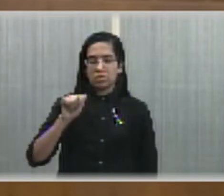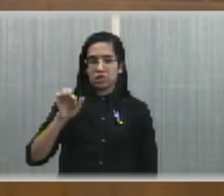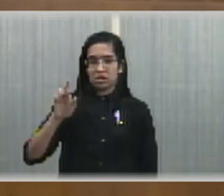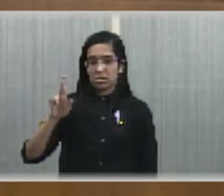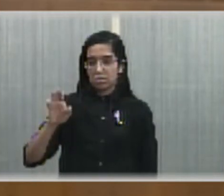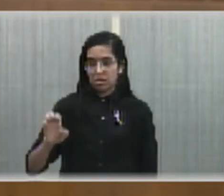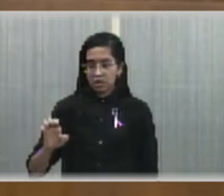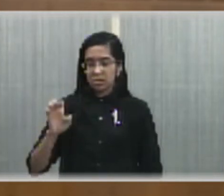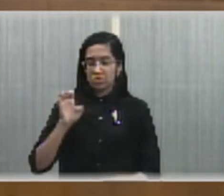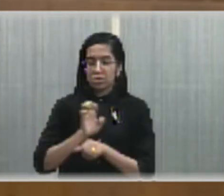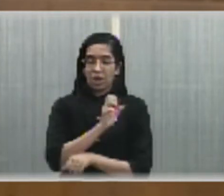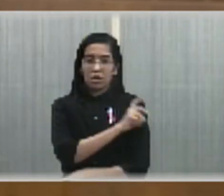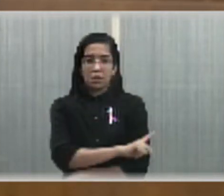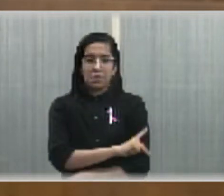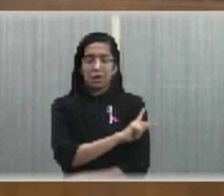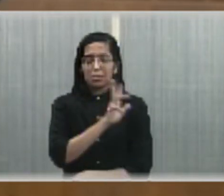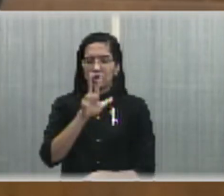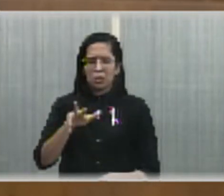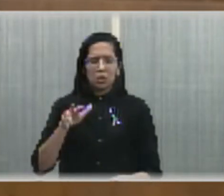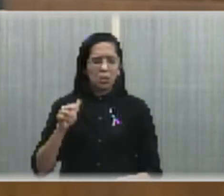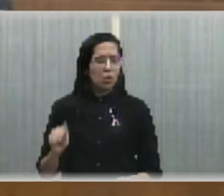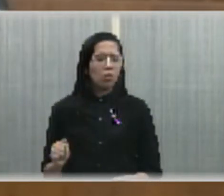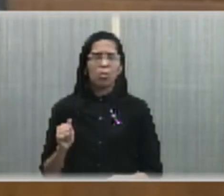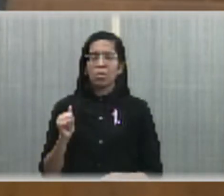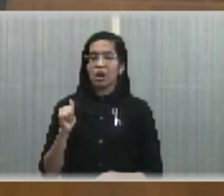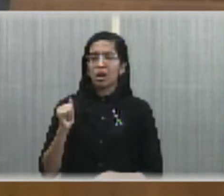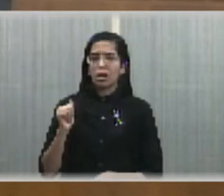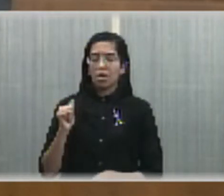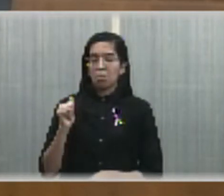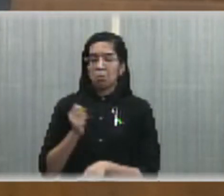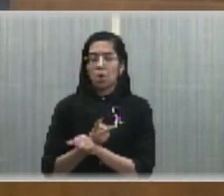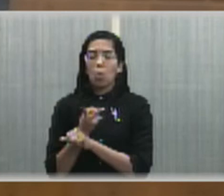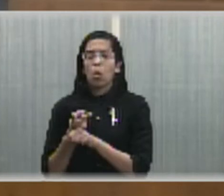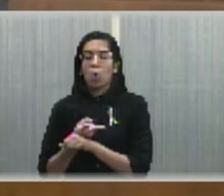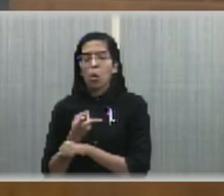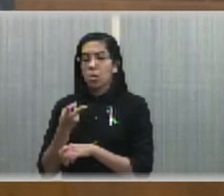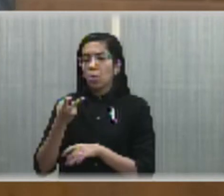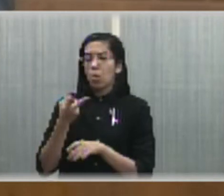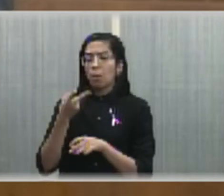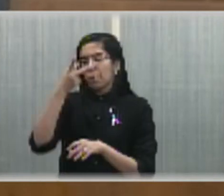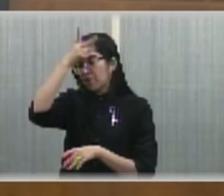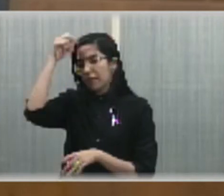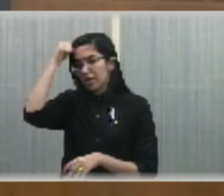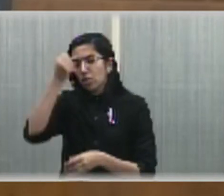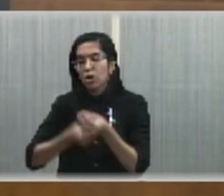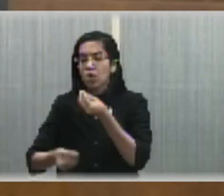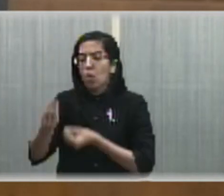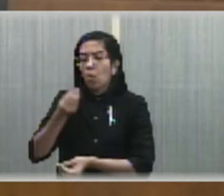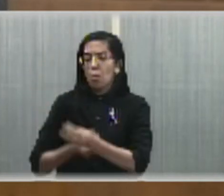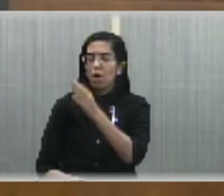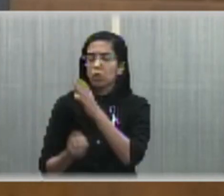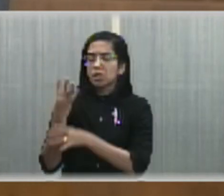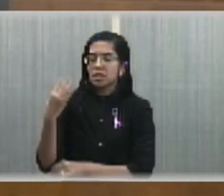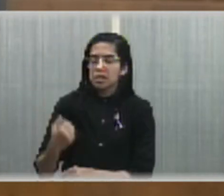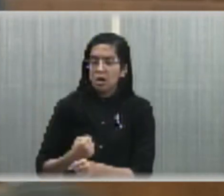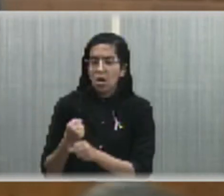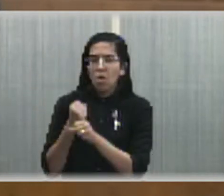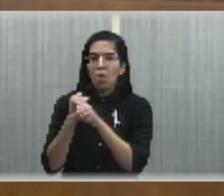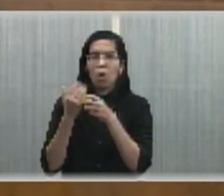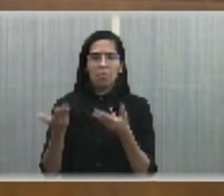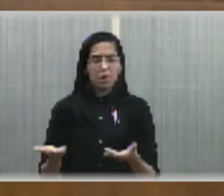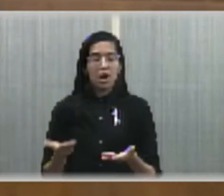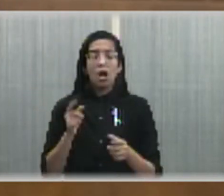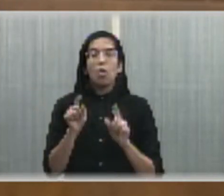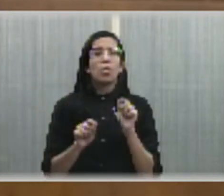para conversar, para articular sobre esse asfaltamento no município. Então, não há nenhuma celeuma. O que é que